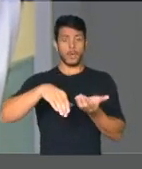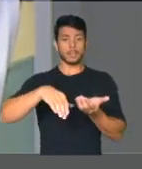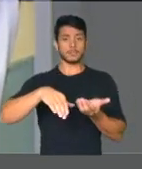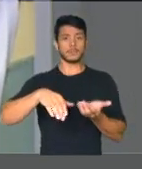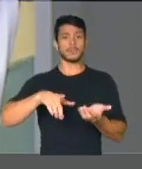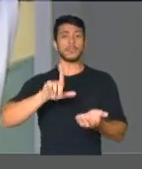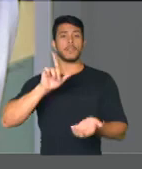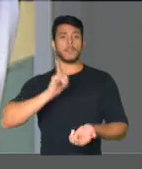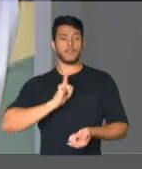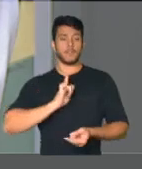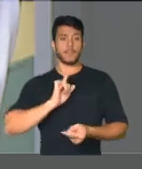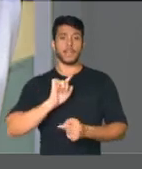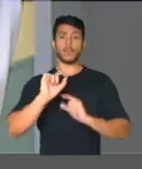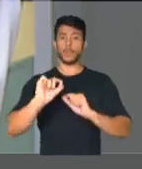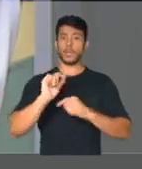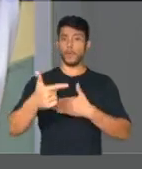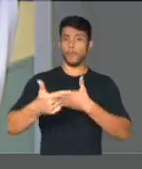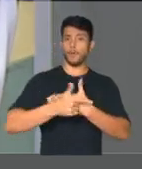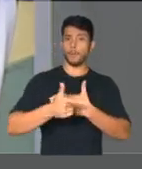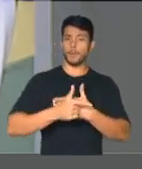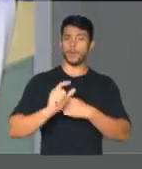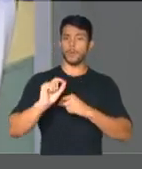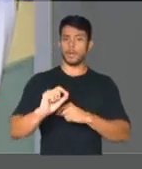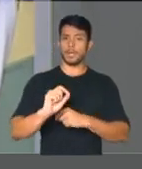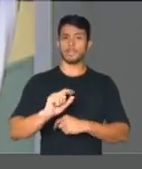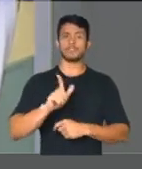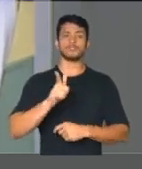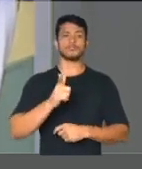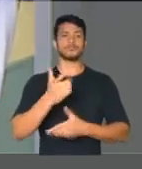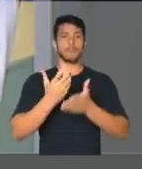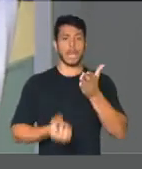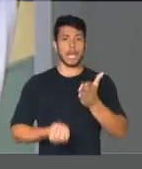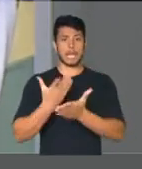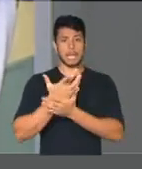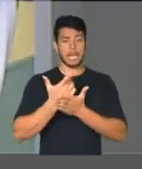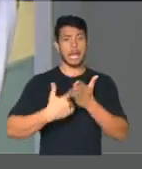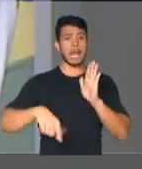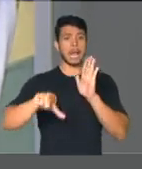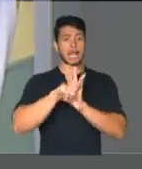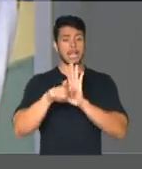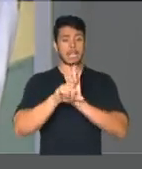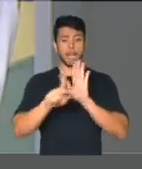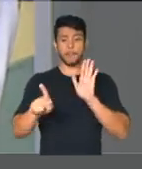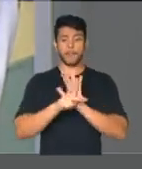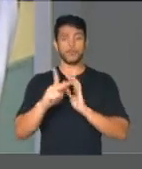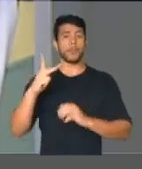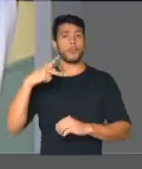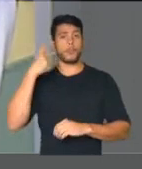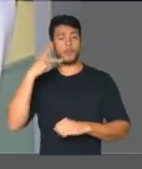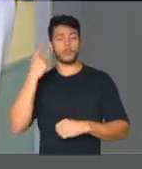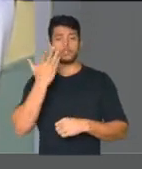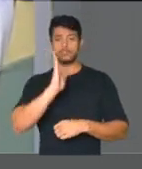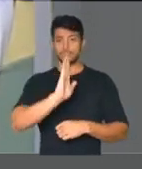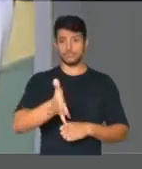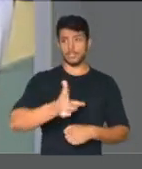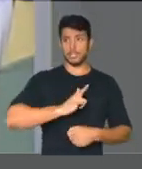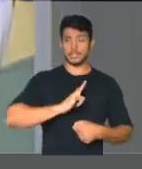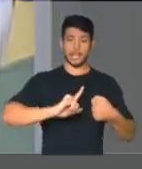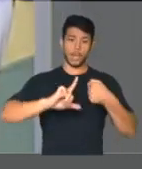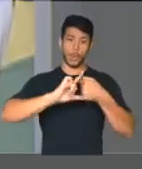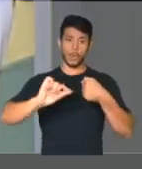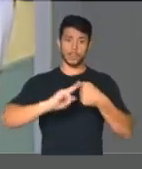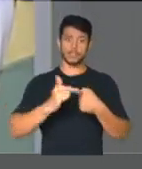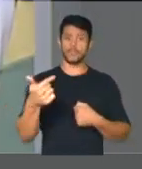a legitimização de iniciativa parlamentar, nos exatos termos dos artigos 22